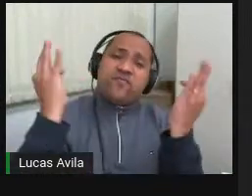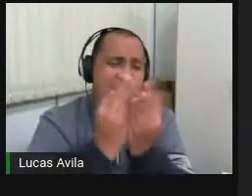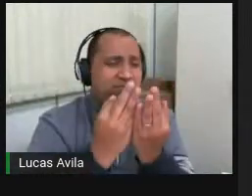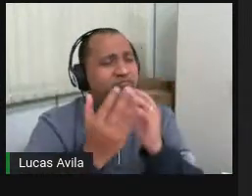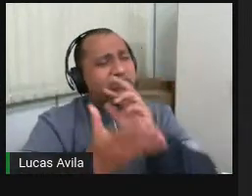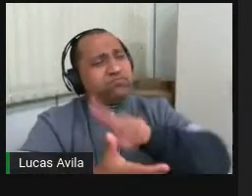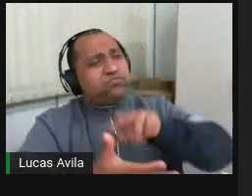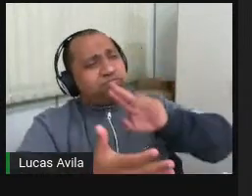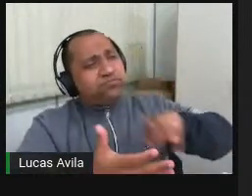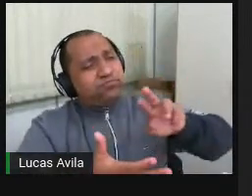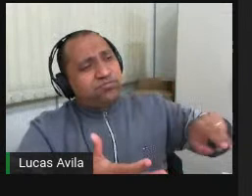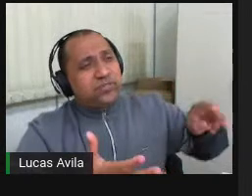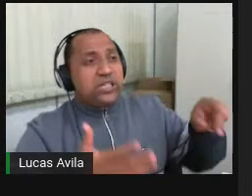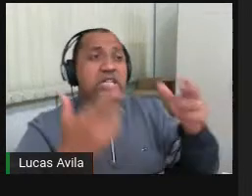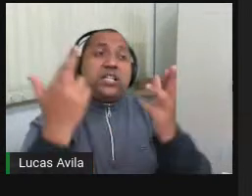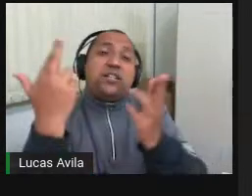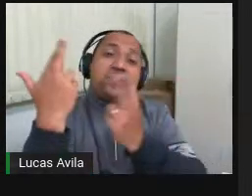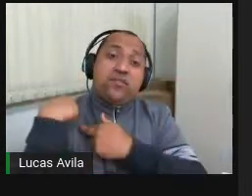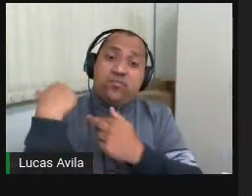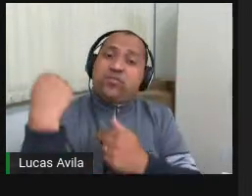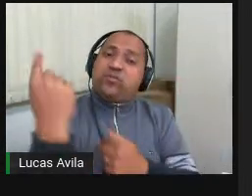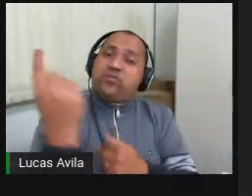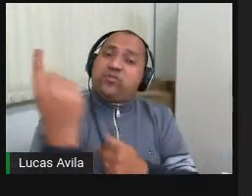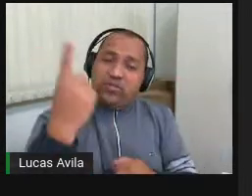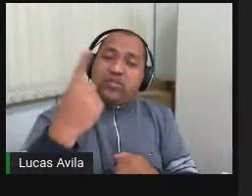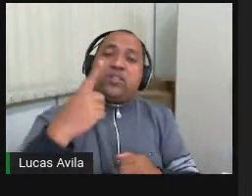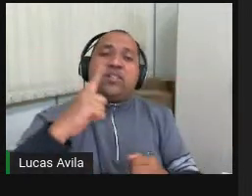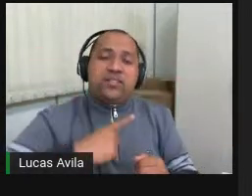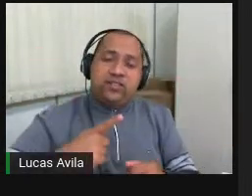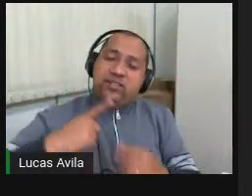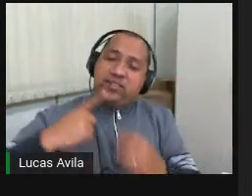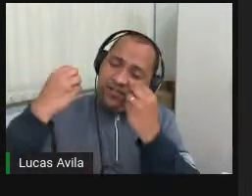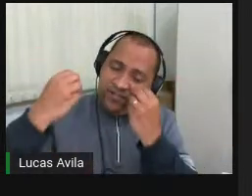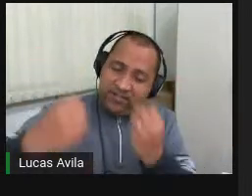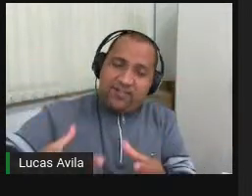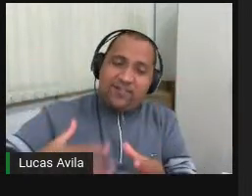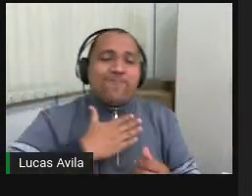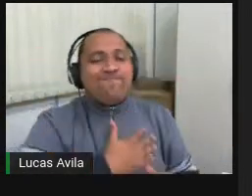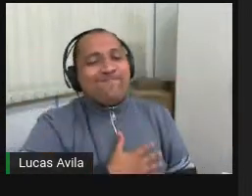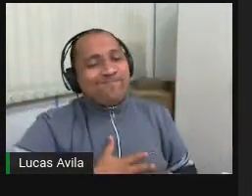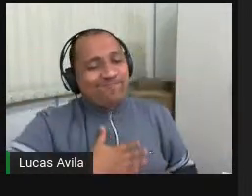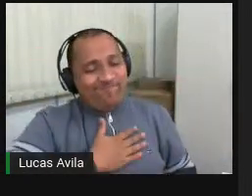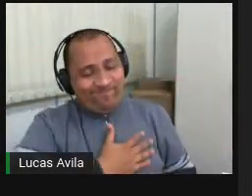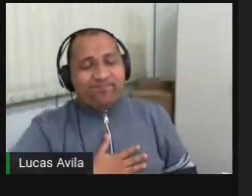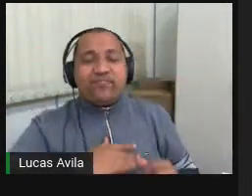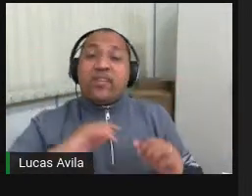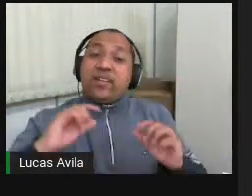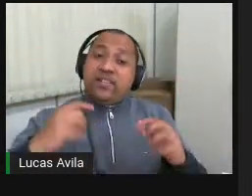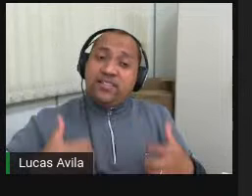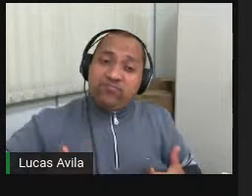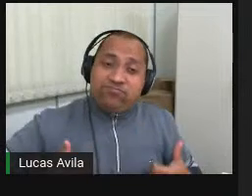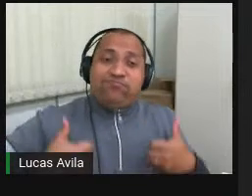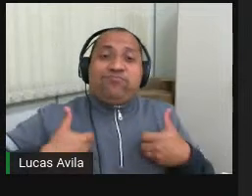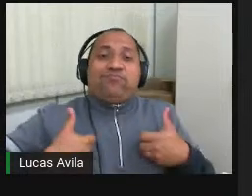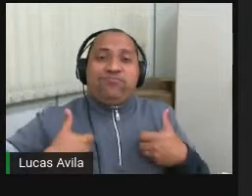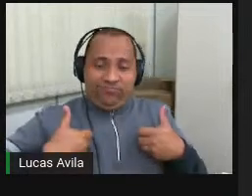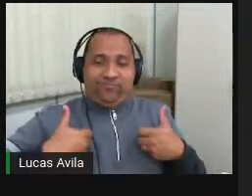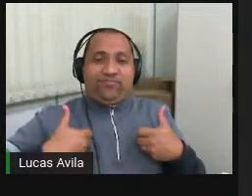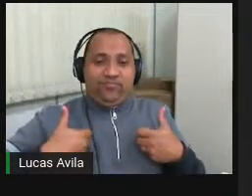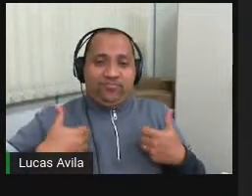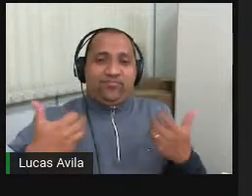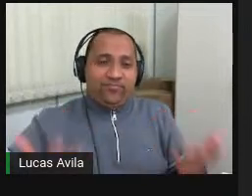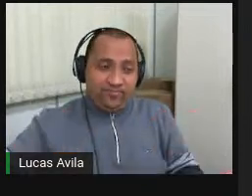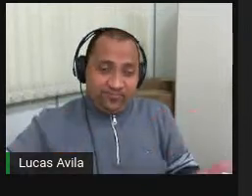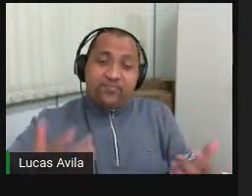Nossa responsabilidade é enorme, proporcional à satisfação e ao orgulho que isso representa. E